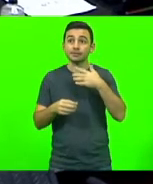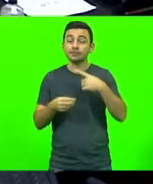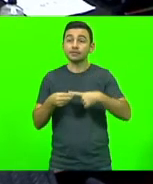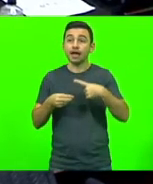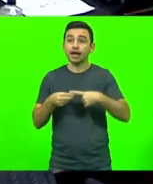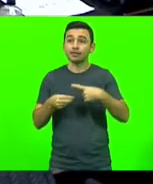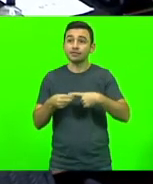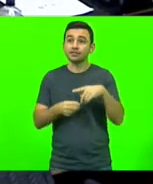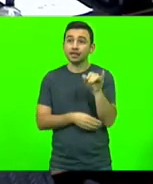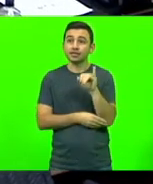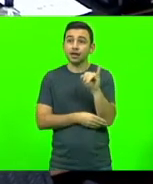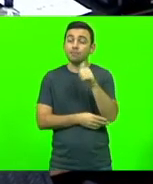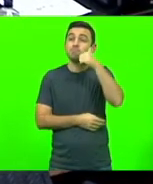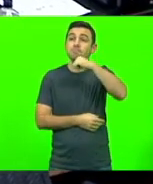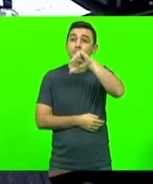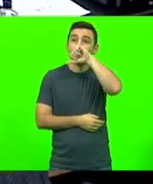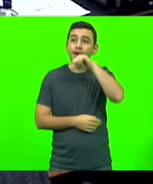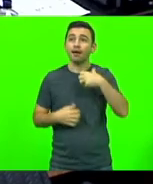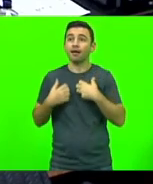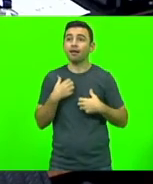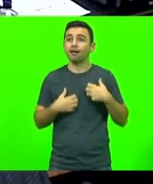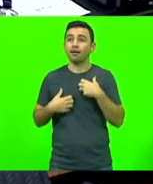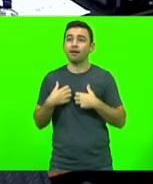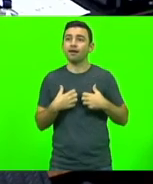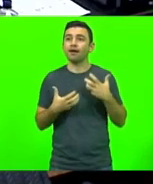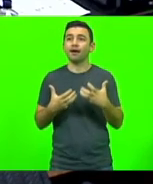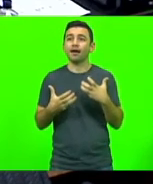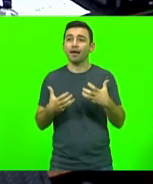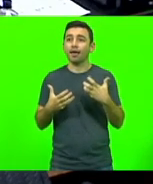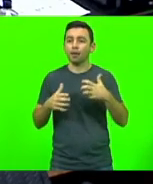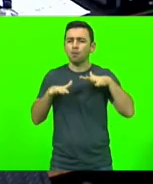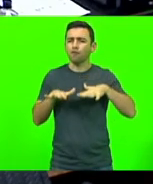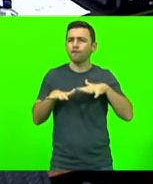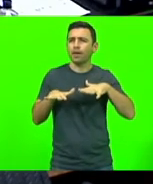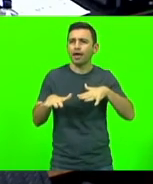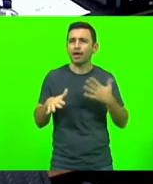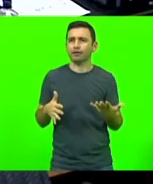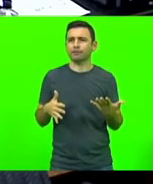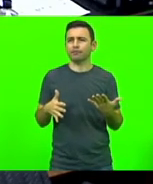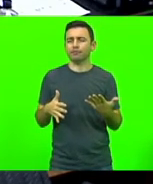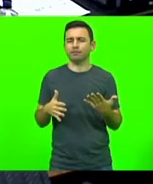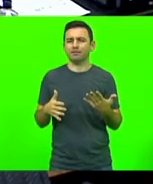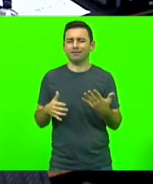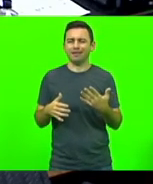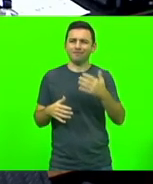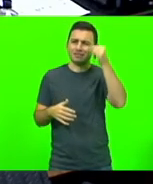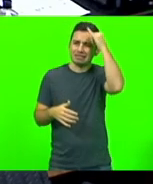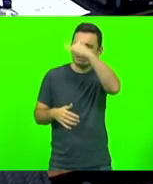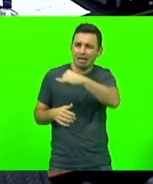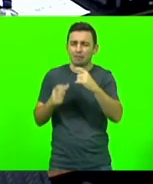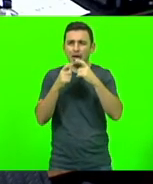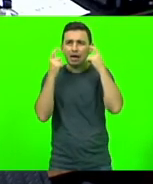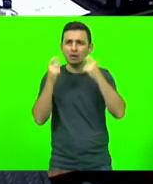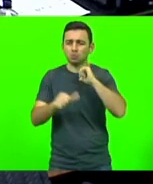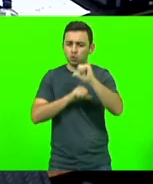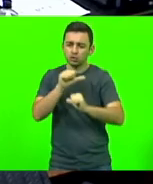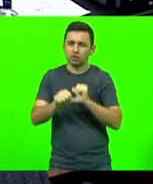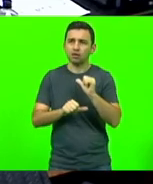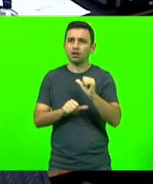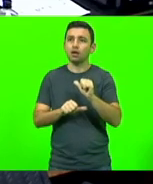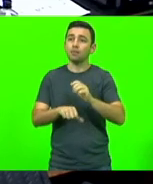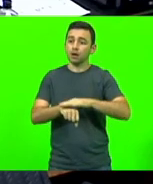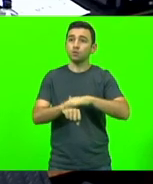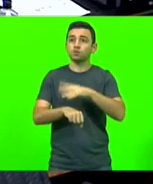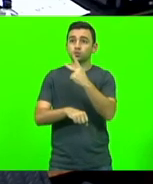Itajaí, de mães desesperadas que já estavam querendo criar movimentos anti-máscara para tentar reverter esse quadro. E o senhor falou